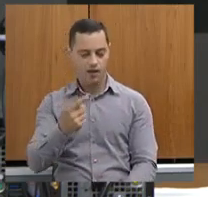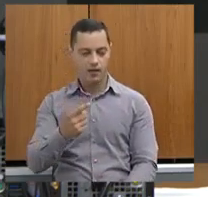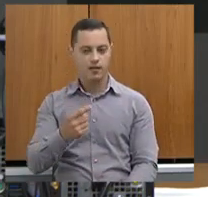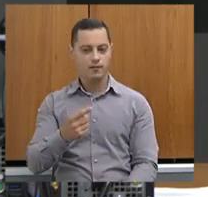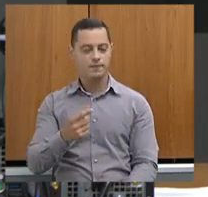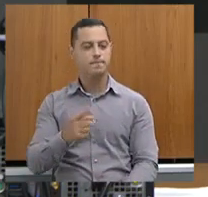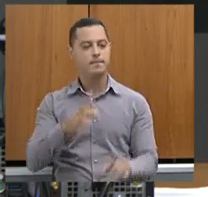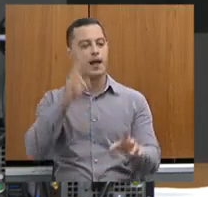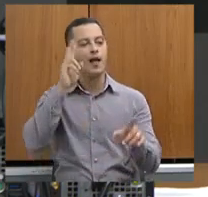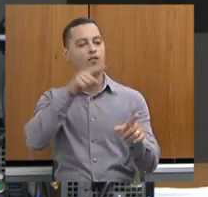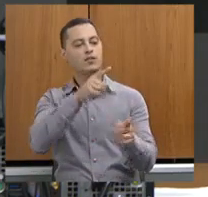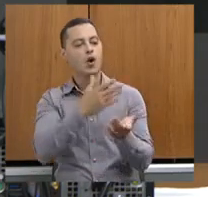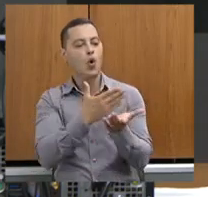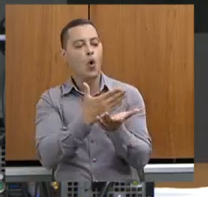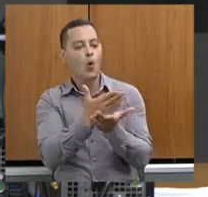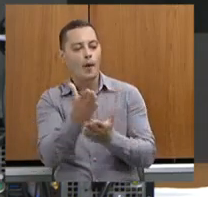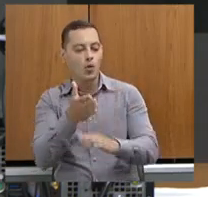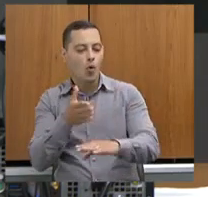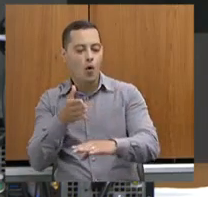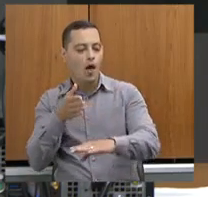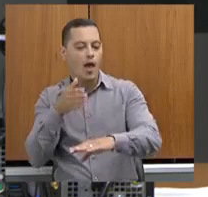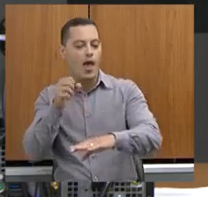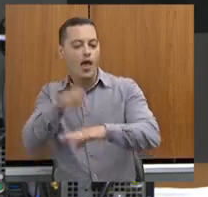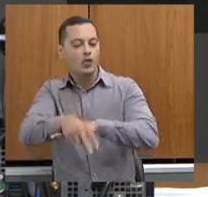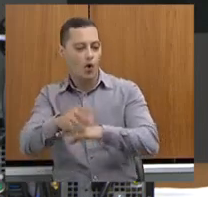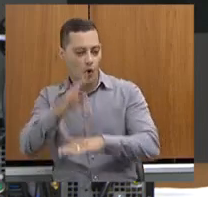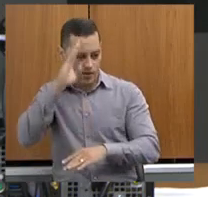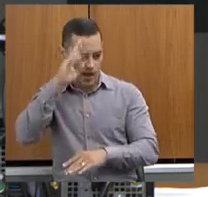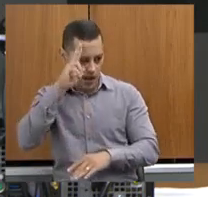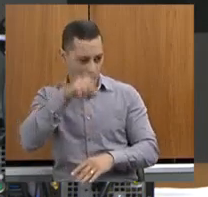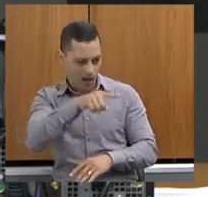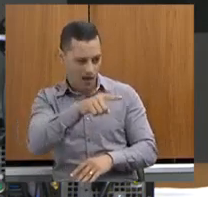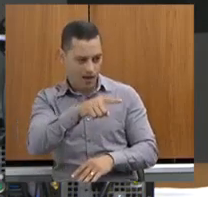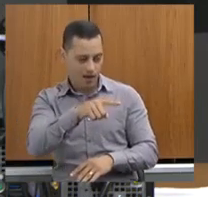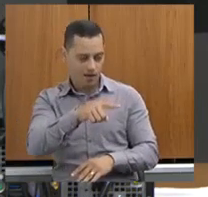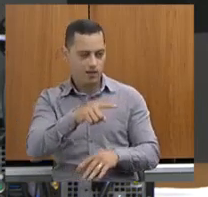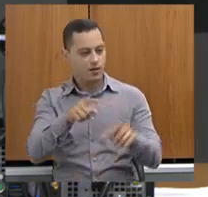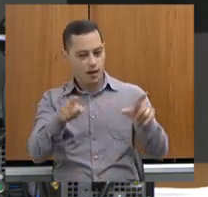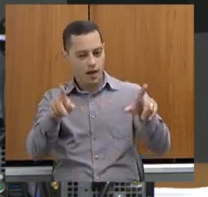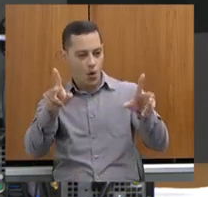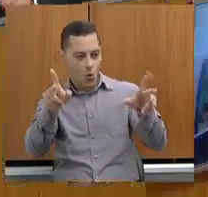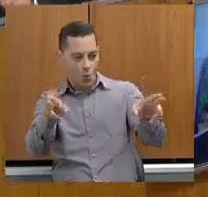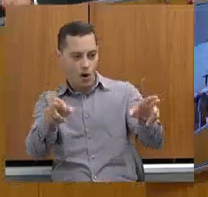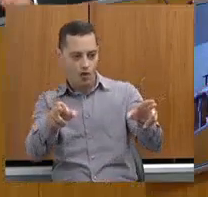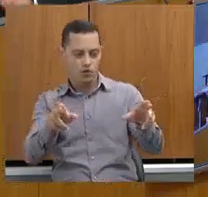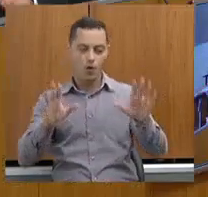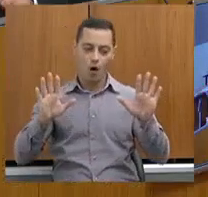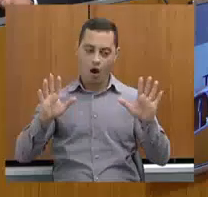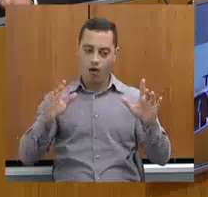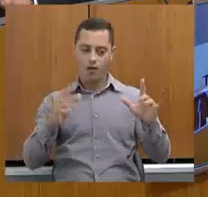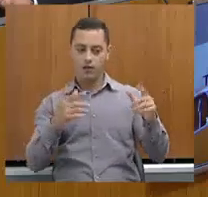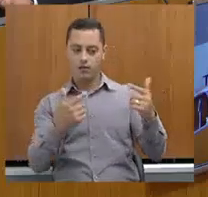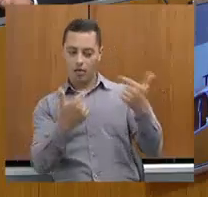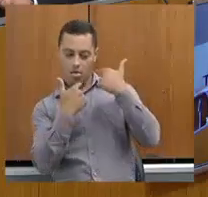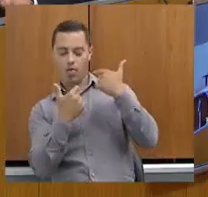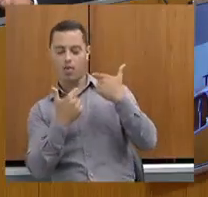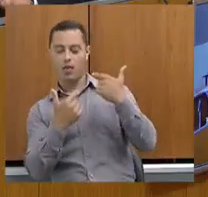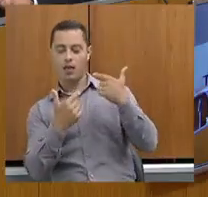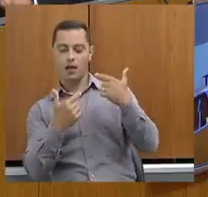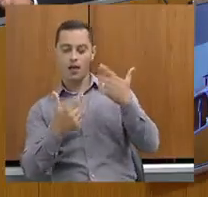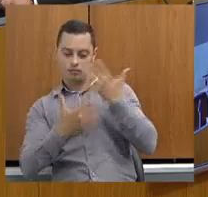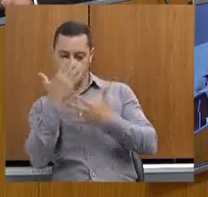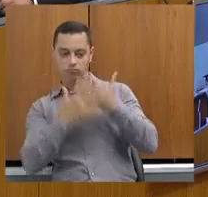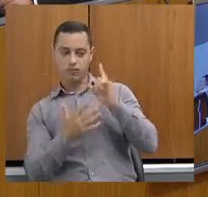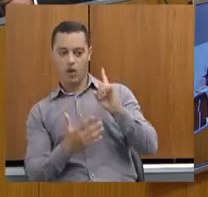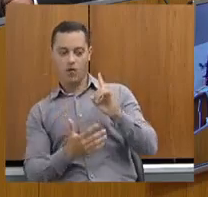eu lembro Ele é igual você não sabia nada então você não me enche a paciência com esse negócio não então A